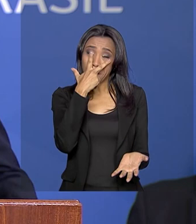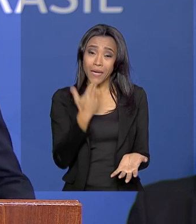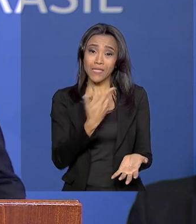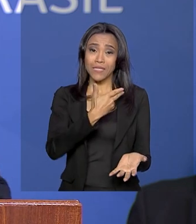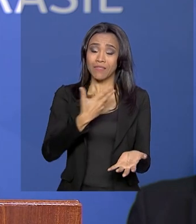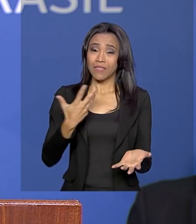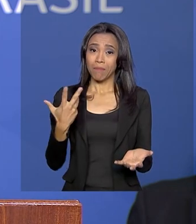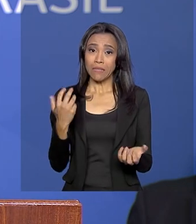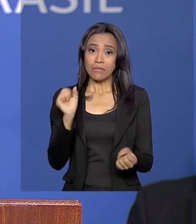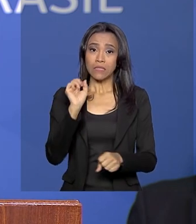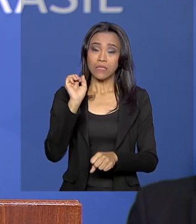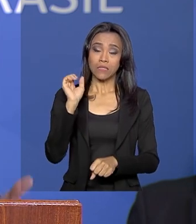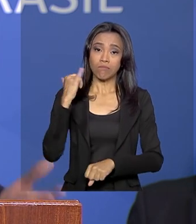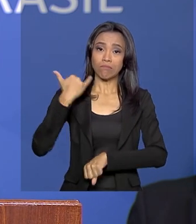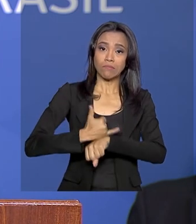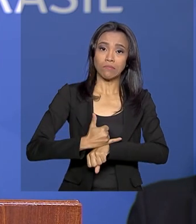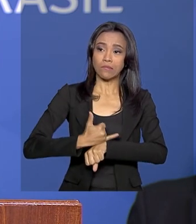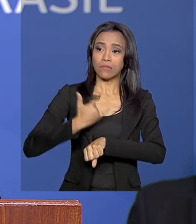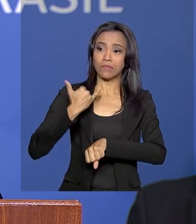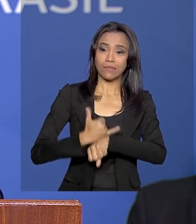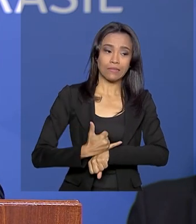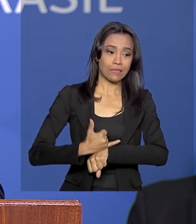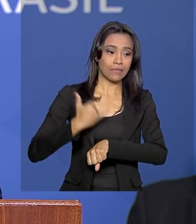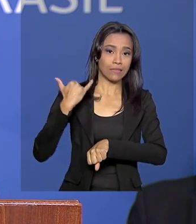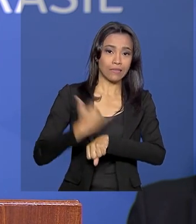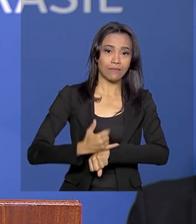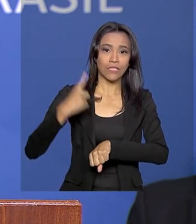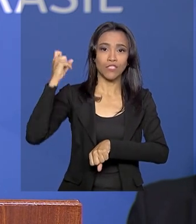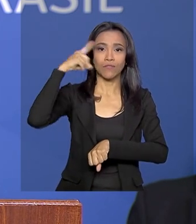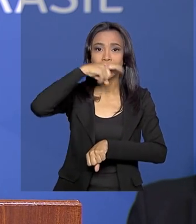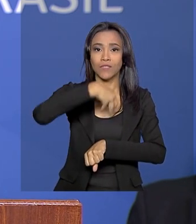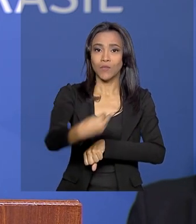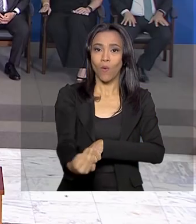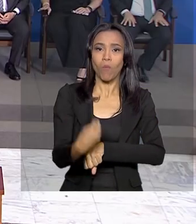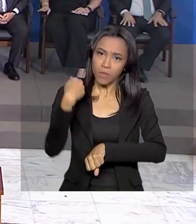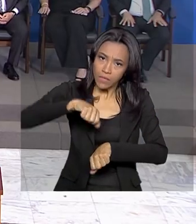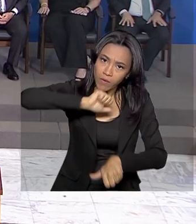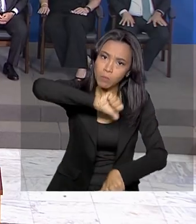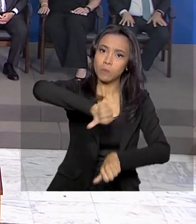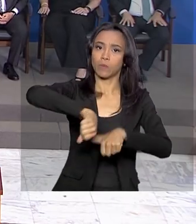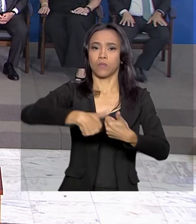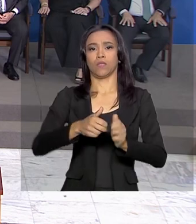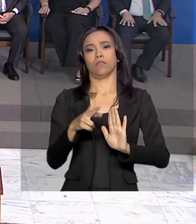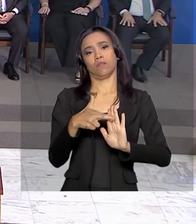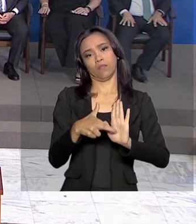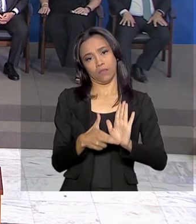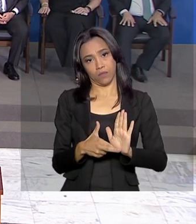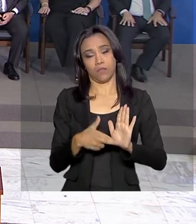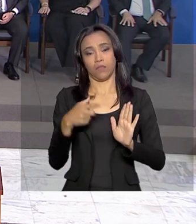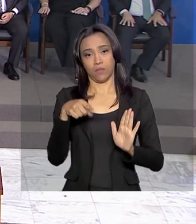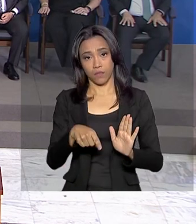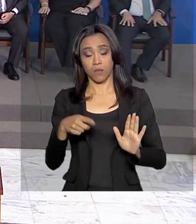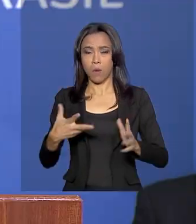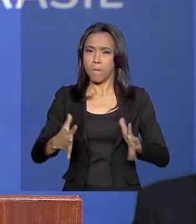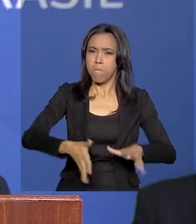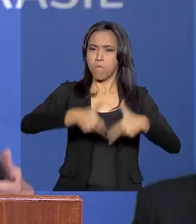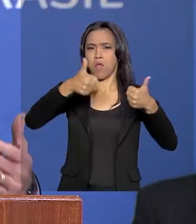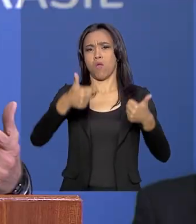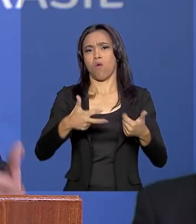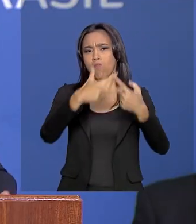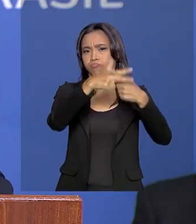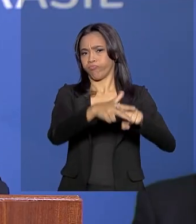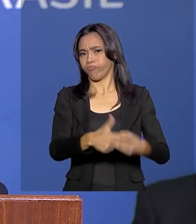paralisados. E tínhamos que mudar isso daí. A revogação dessas normas, aperfeiçoamento,